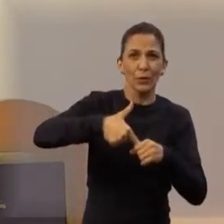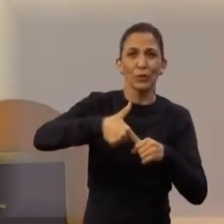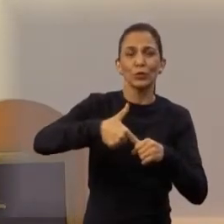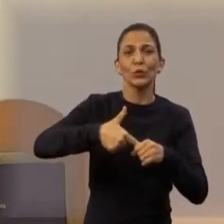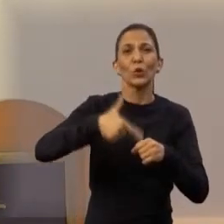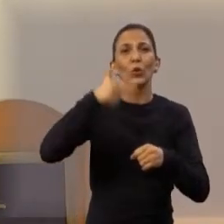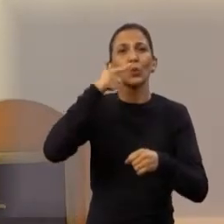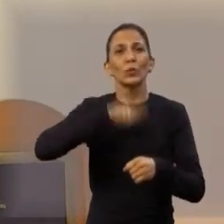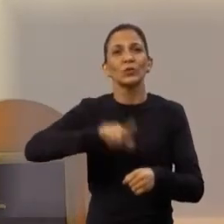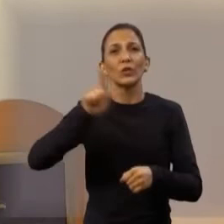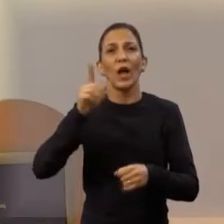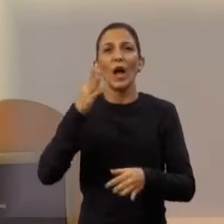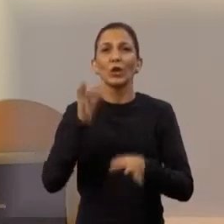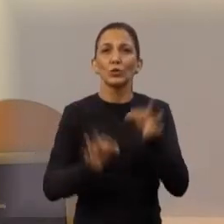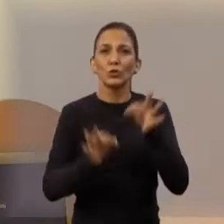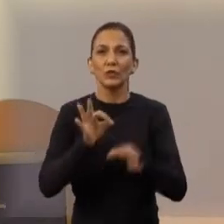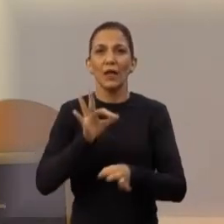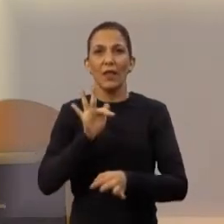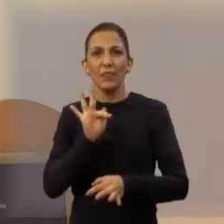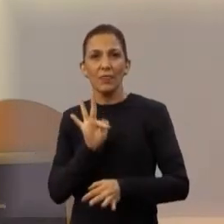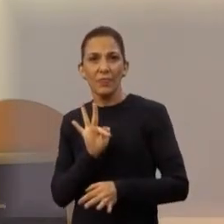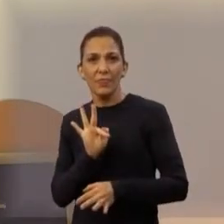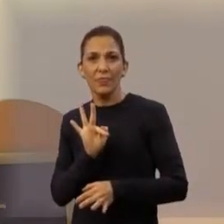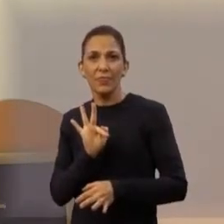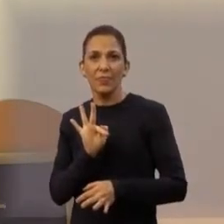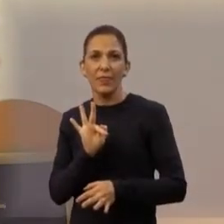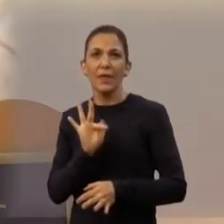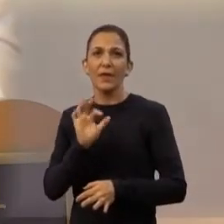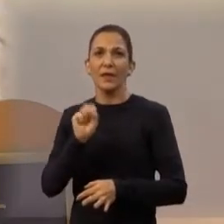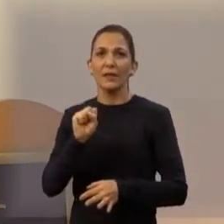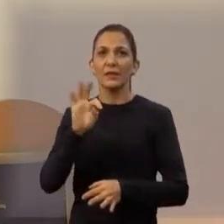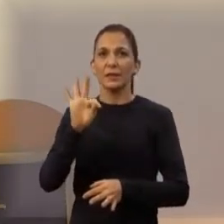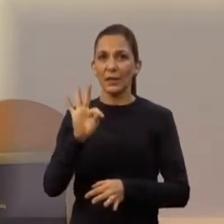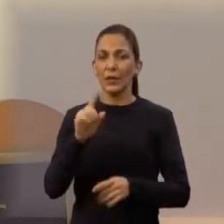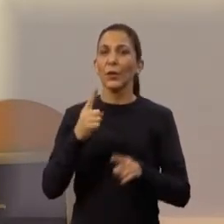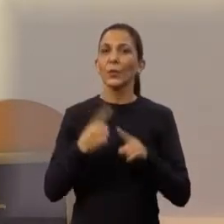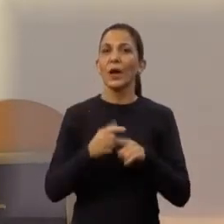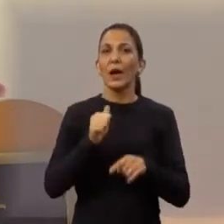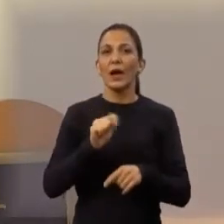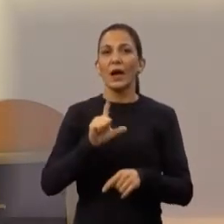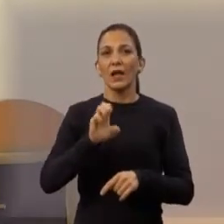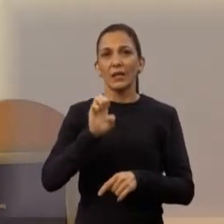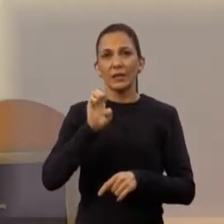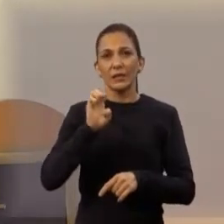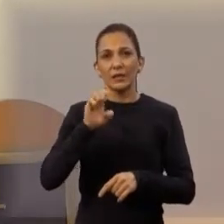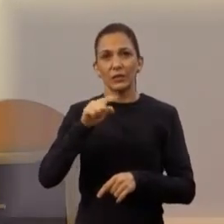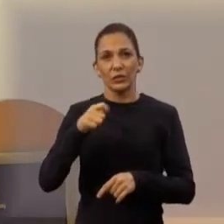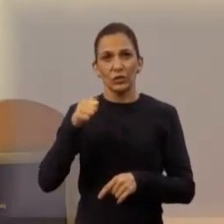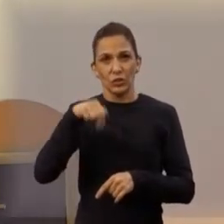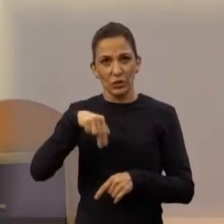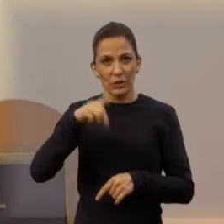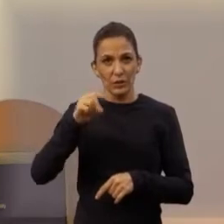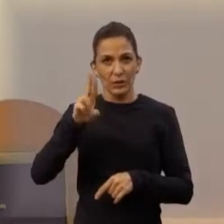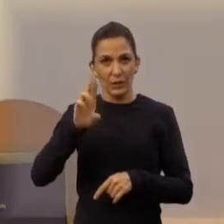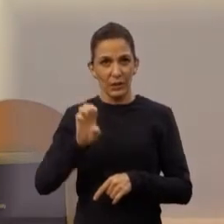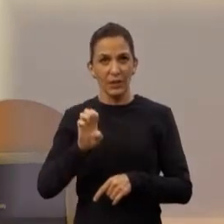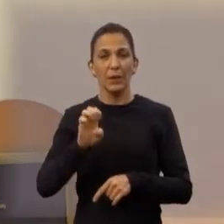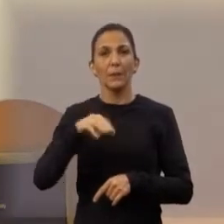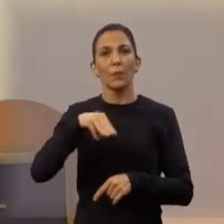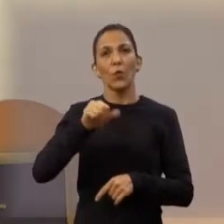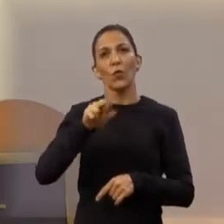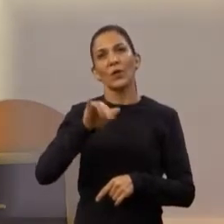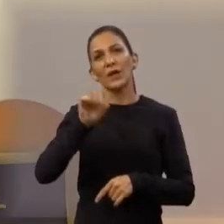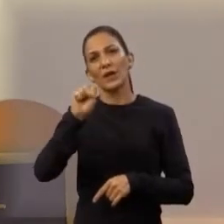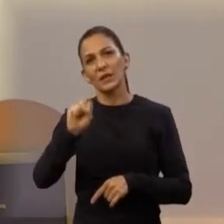TST vem o TST porque Alexandre de Moraes ficou com medo do tamanho da condenação fez um